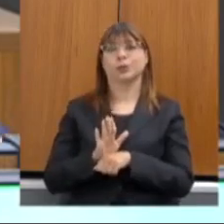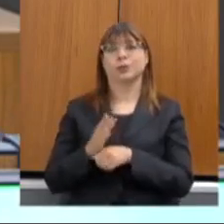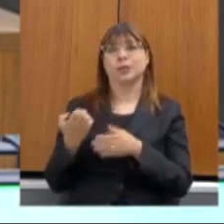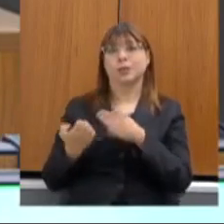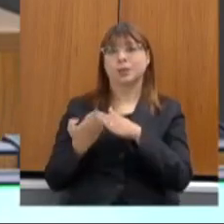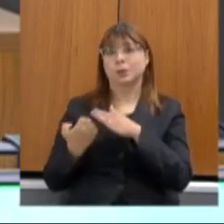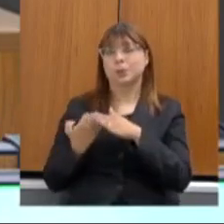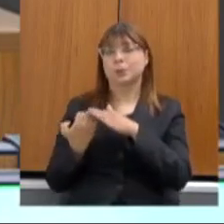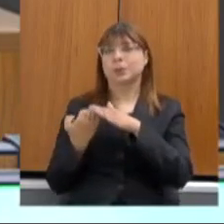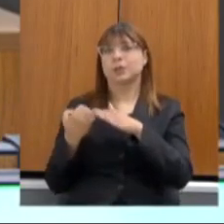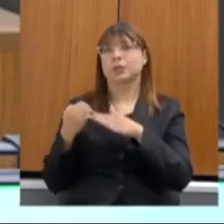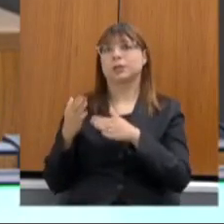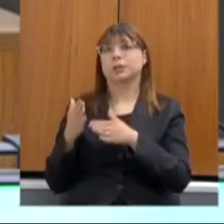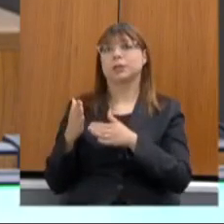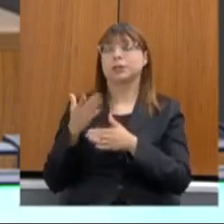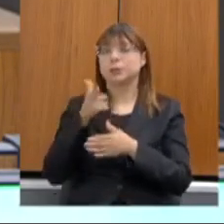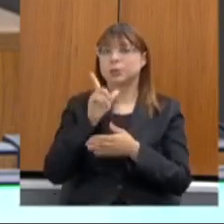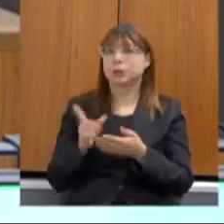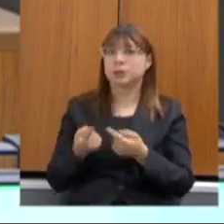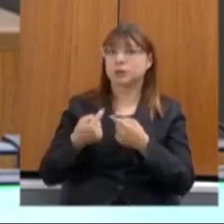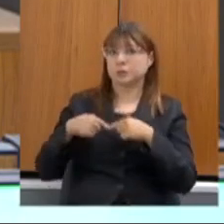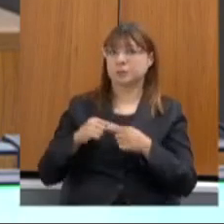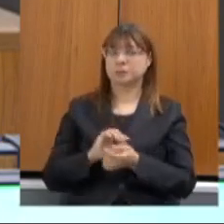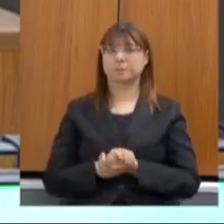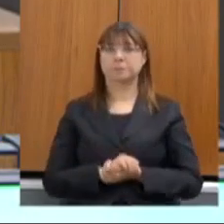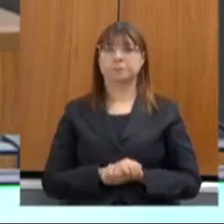oferece pode passar por favor